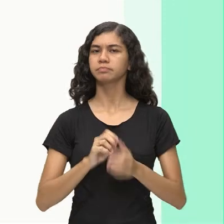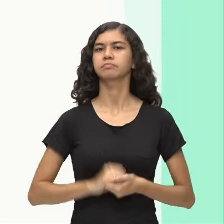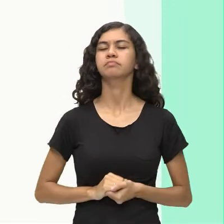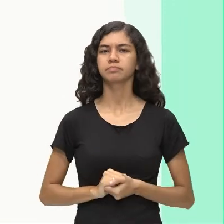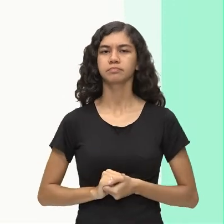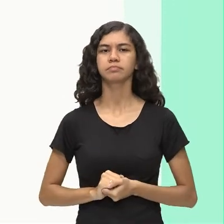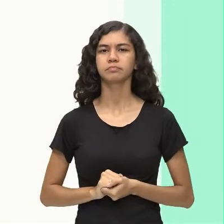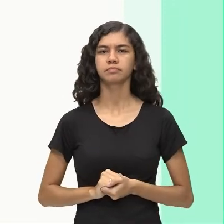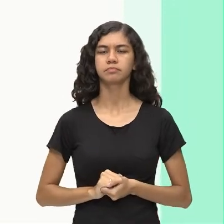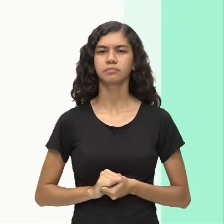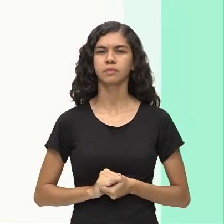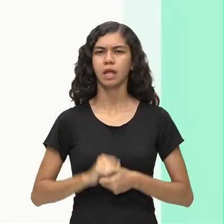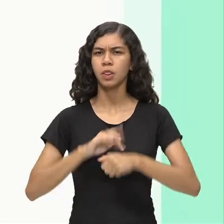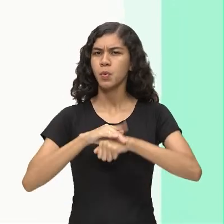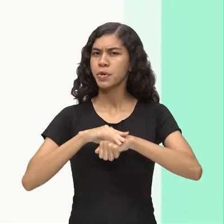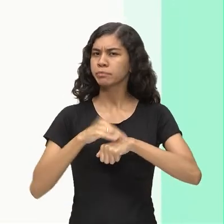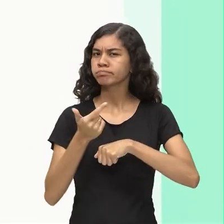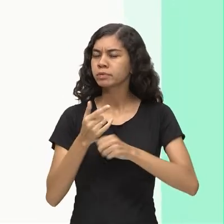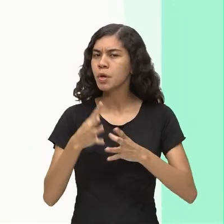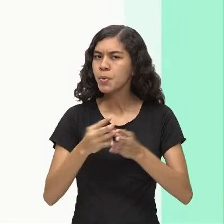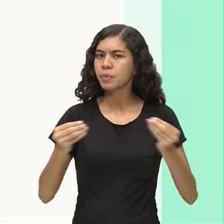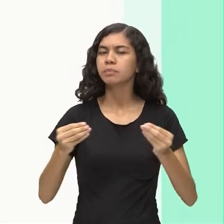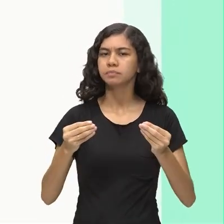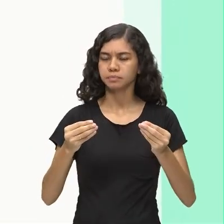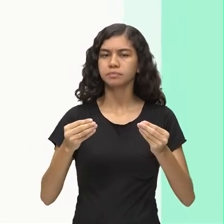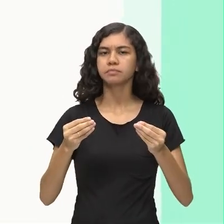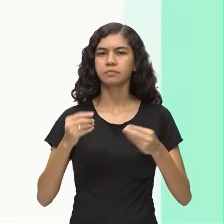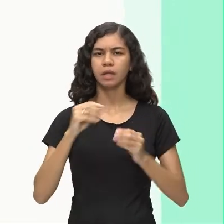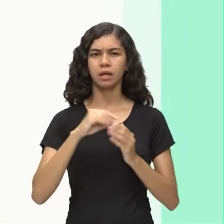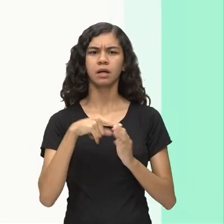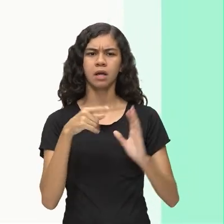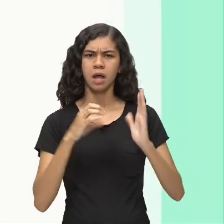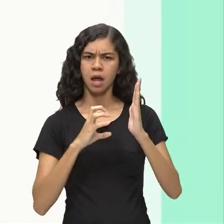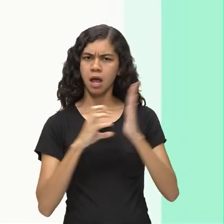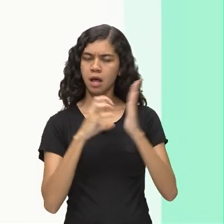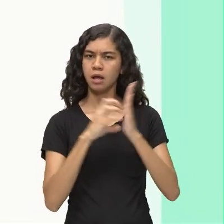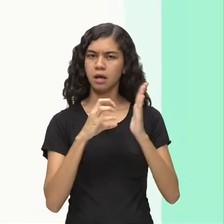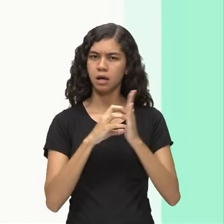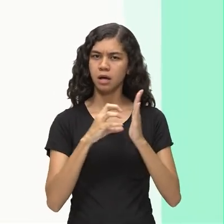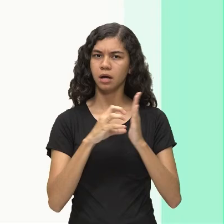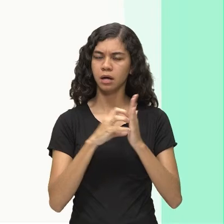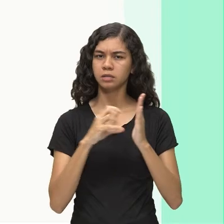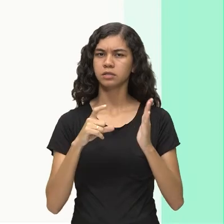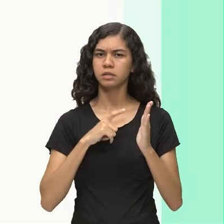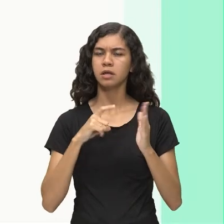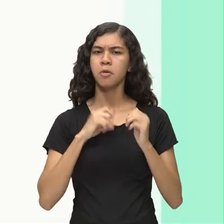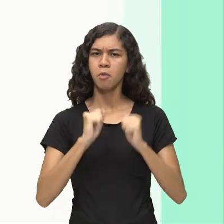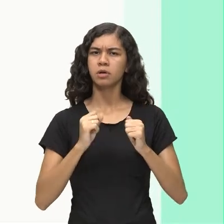sem cura, a AIDS apresenta tratamento que garante uma maior qualidade de vida ao portador.